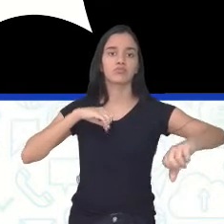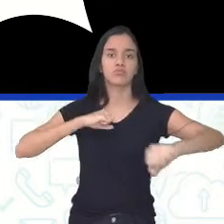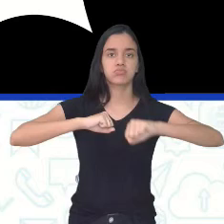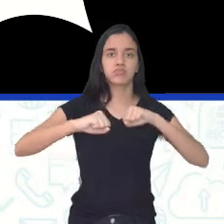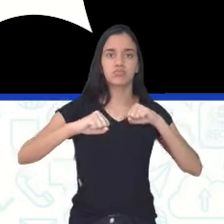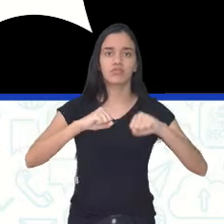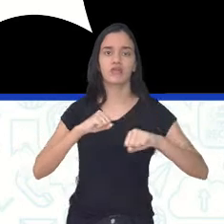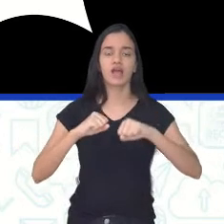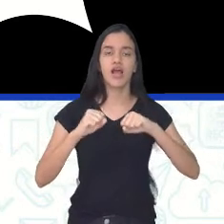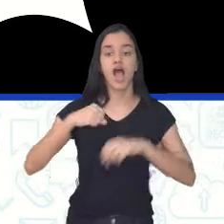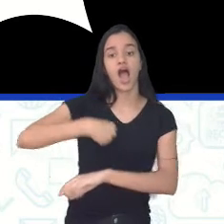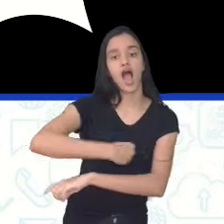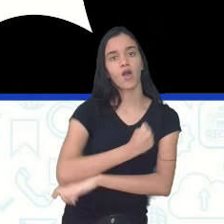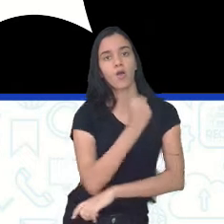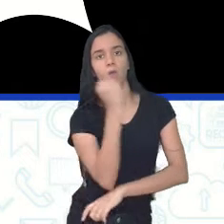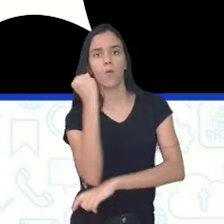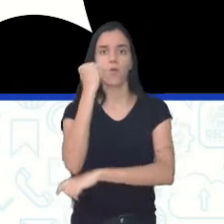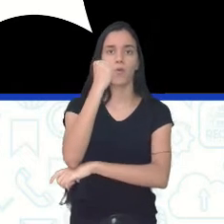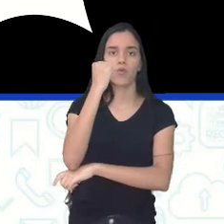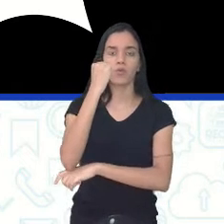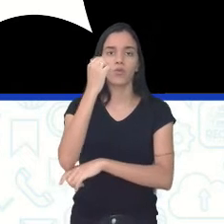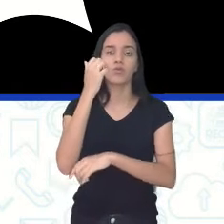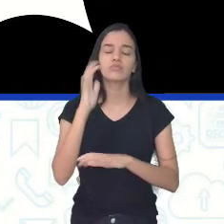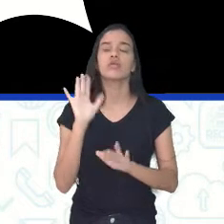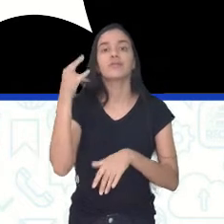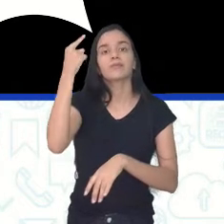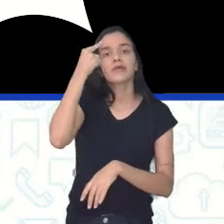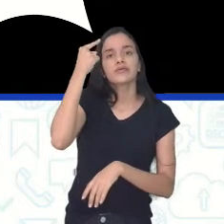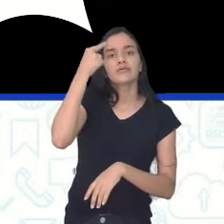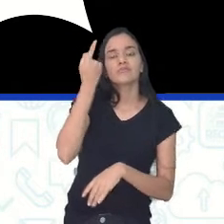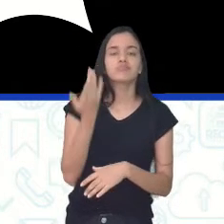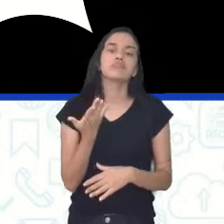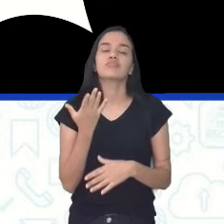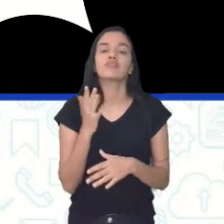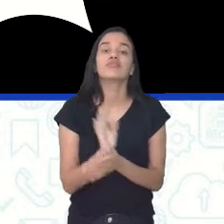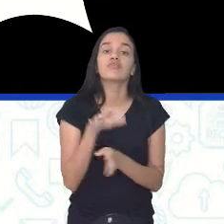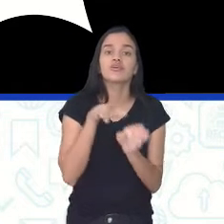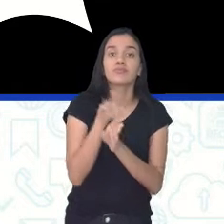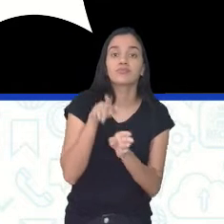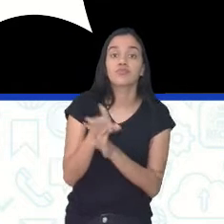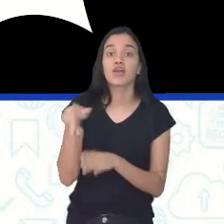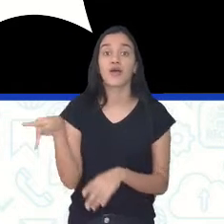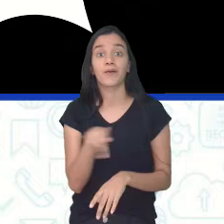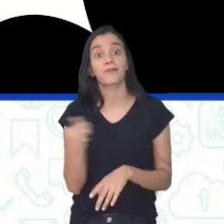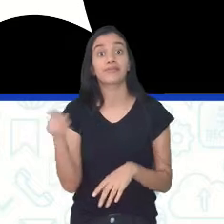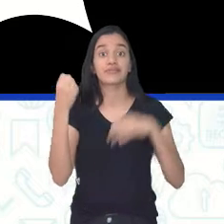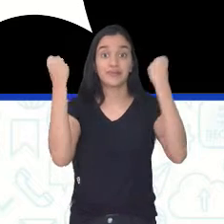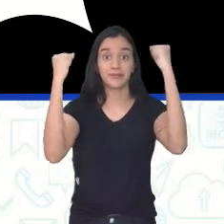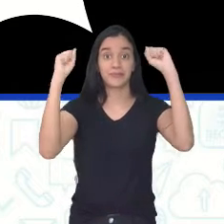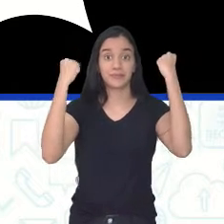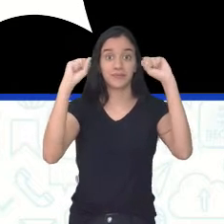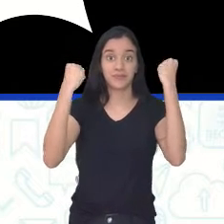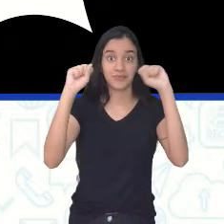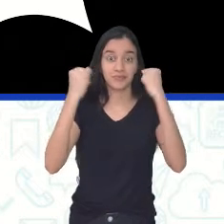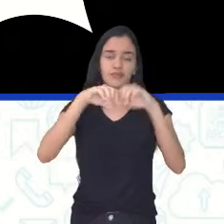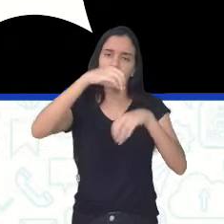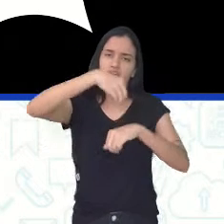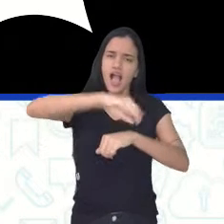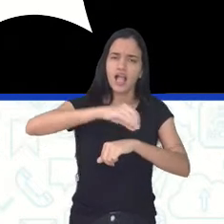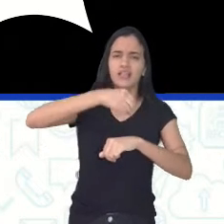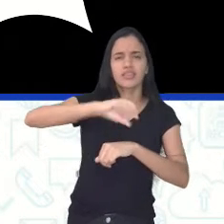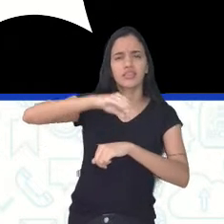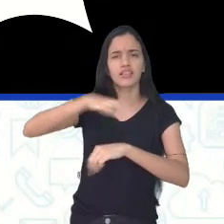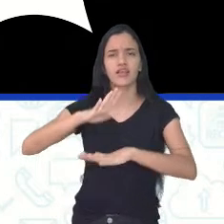como é a cabeça. Então, tudo isso, vocês vão ver essas orientações com o professor da educação física, que vai dar essas dicas